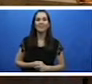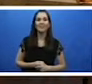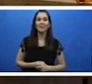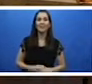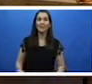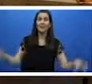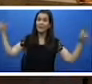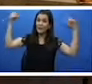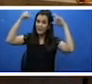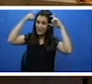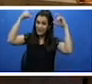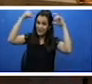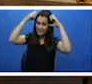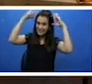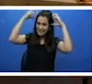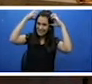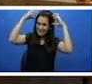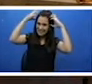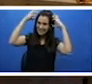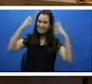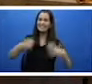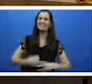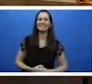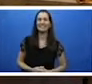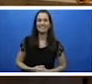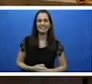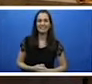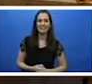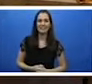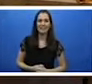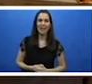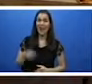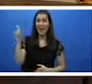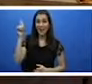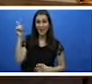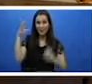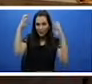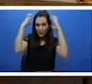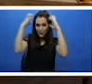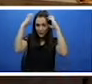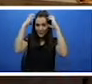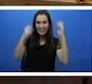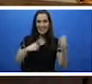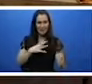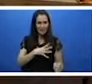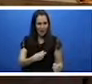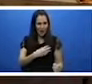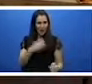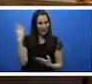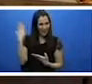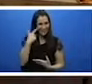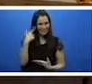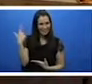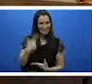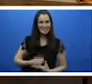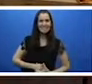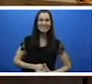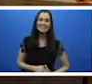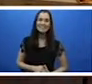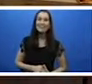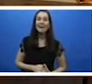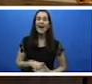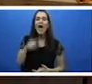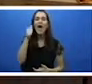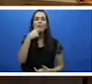ursinho. Até o nosso ursinho aqui, ó. O mamífero tá até com o filhotinho, ó. É a ursinha